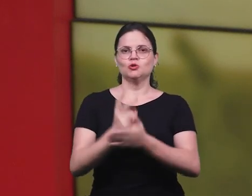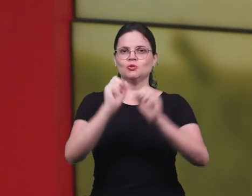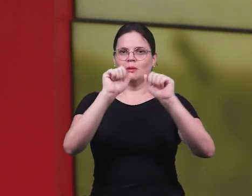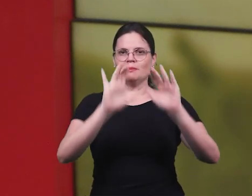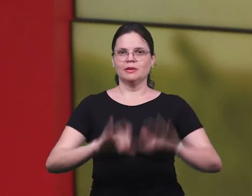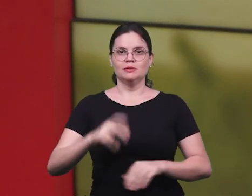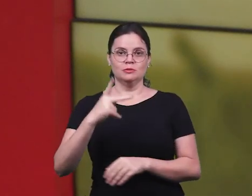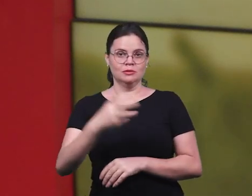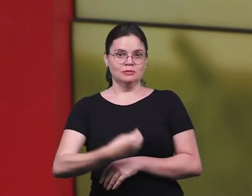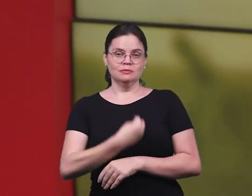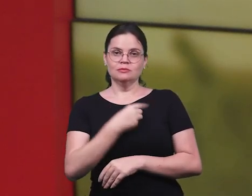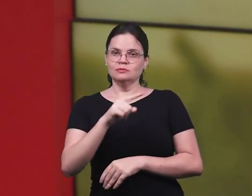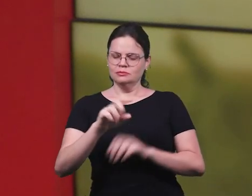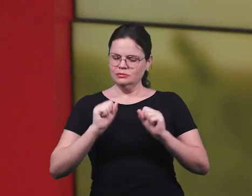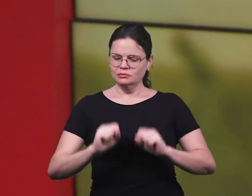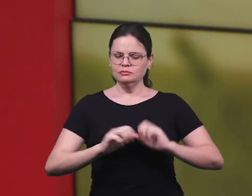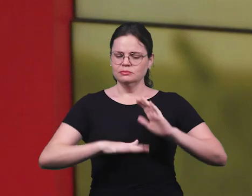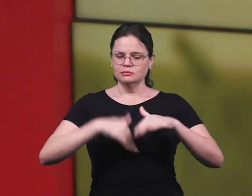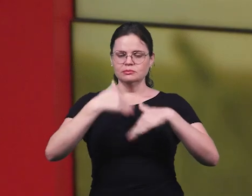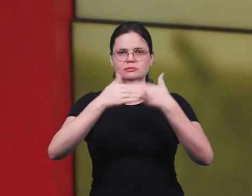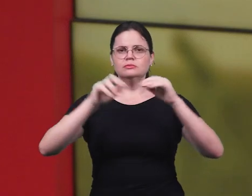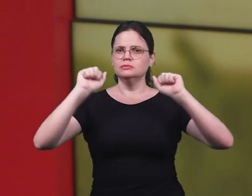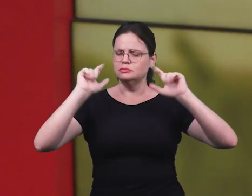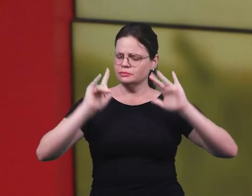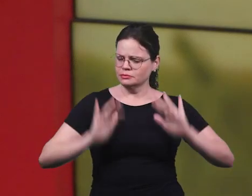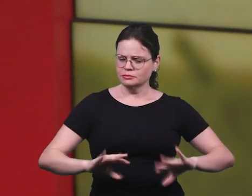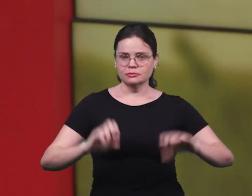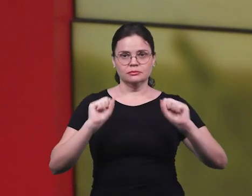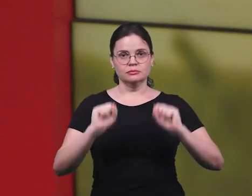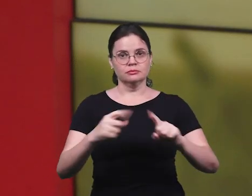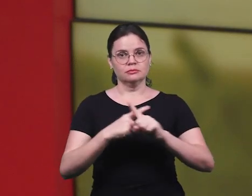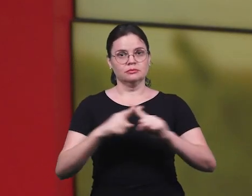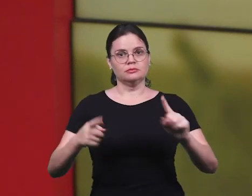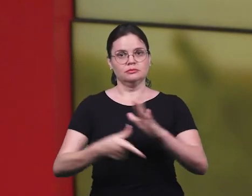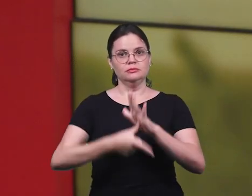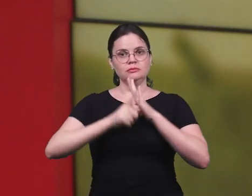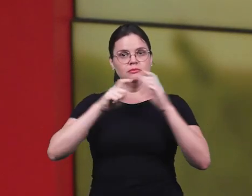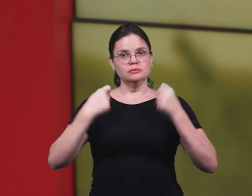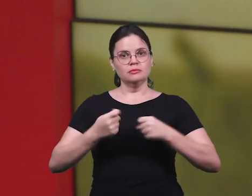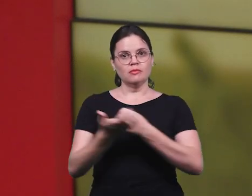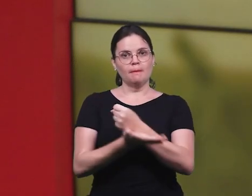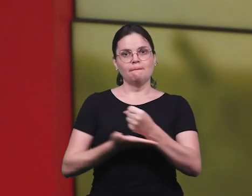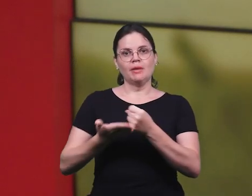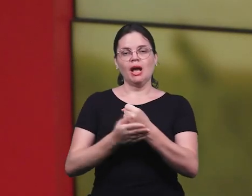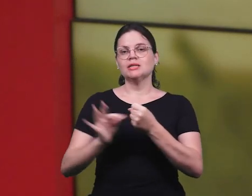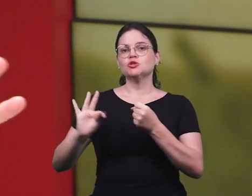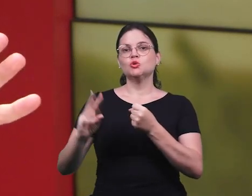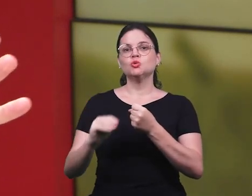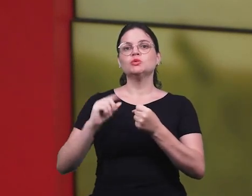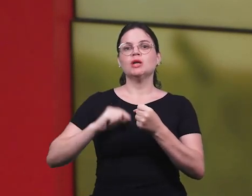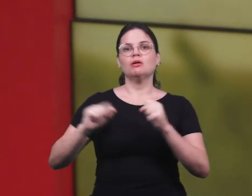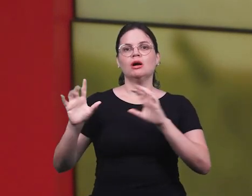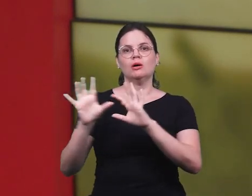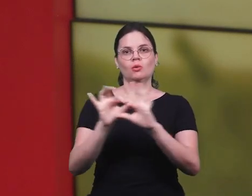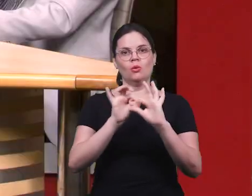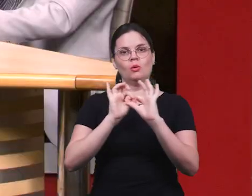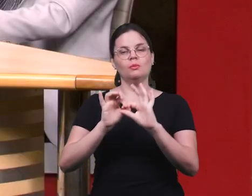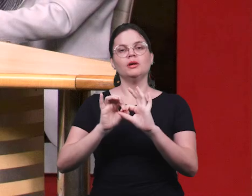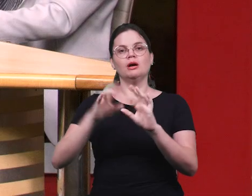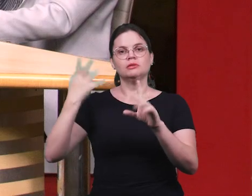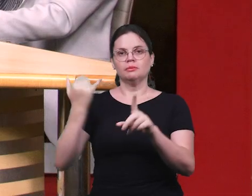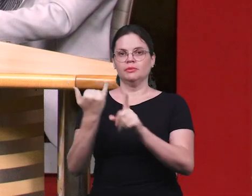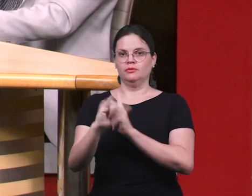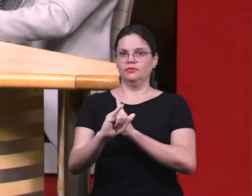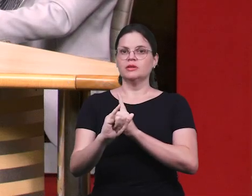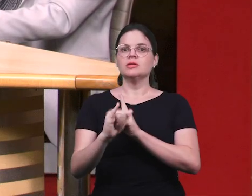prosperar, você pode ser abençoado, mas enquanto a base for a profecia na sua vida, nada vai abalar. Não vai